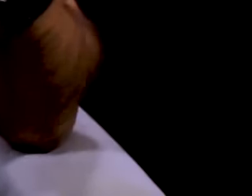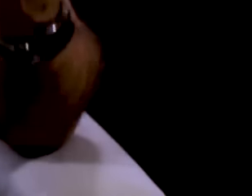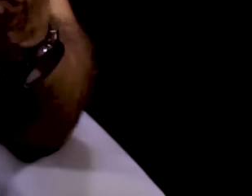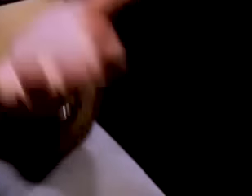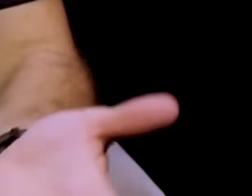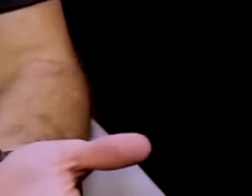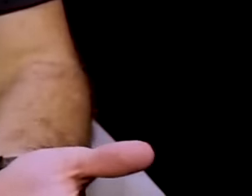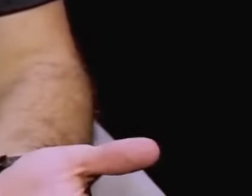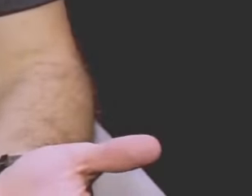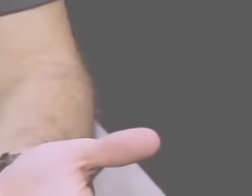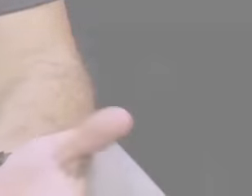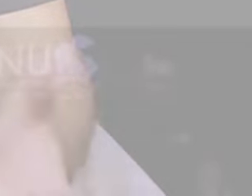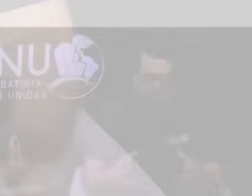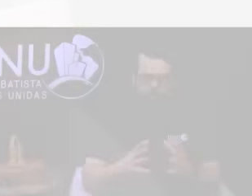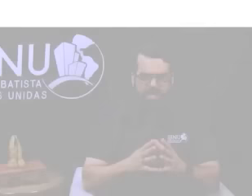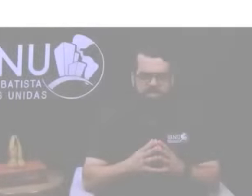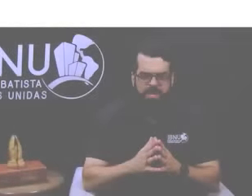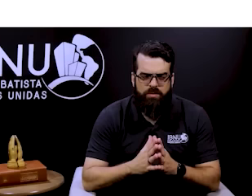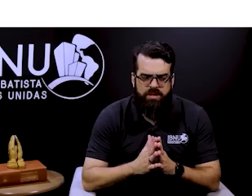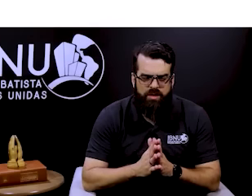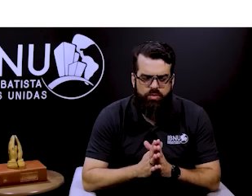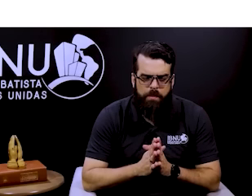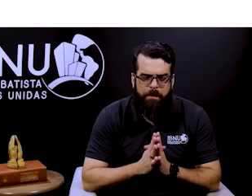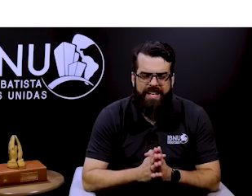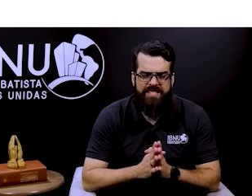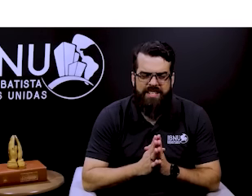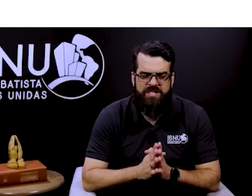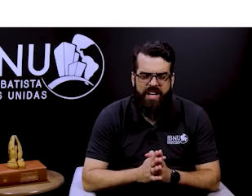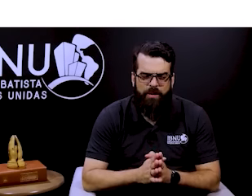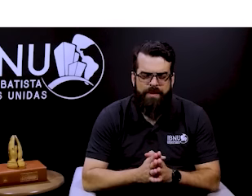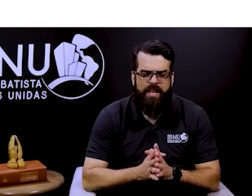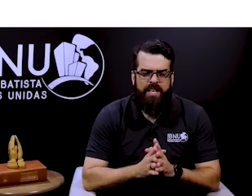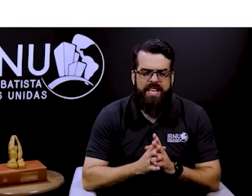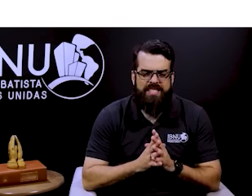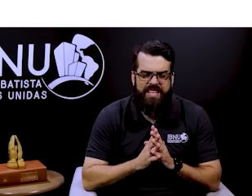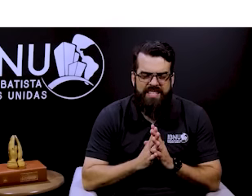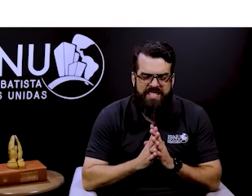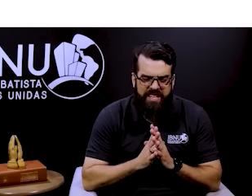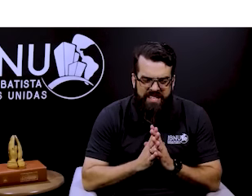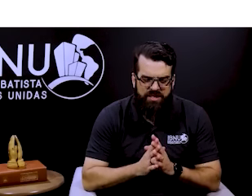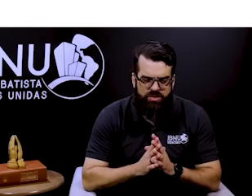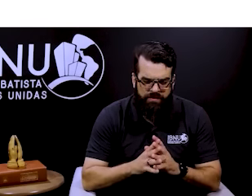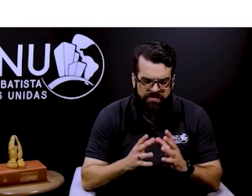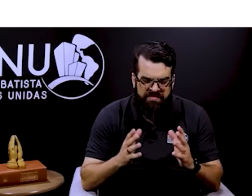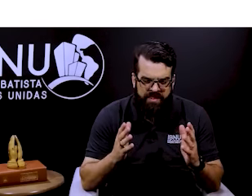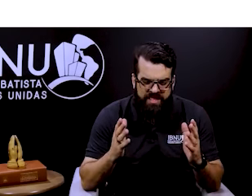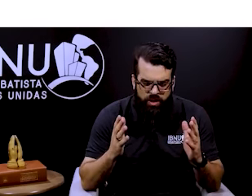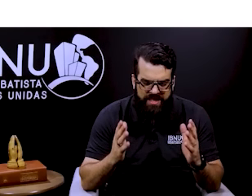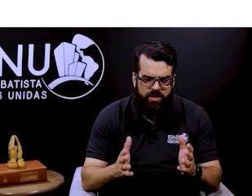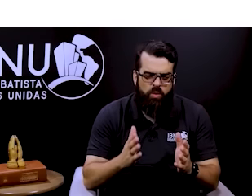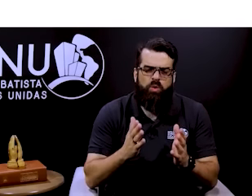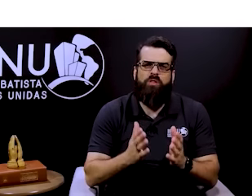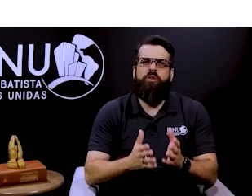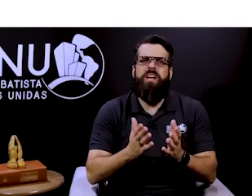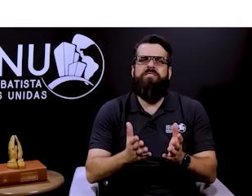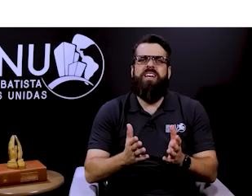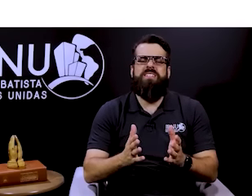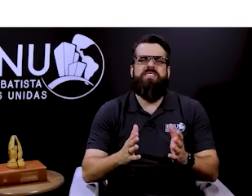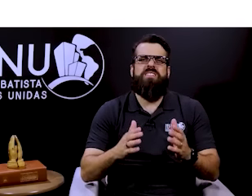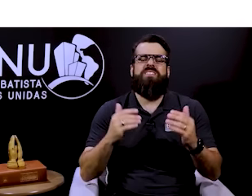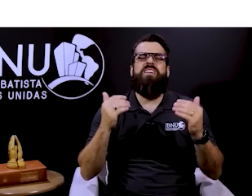mas ele é o pai de todos nós. É o reconhecimento de Deus como Pai Celestial e esse início de oração com